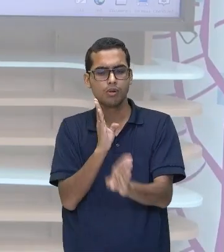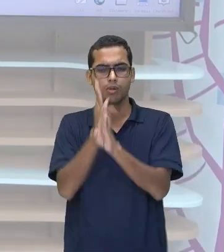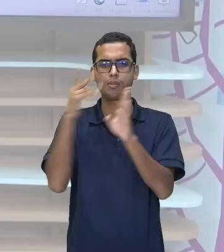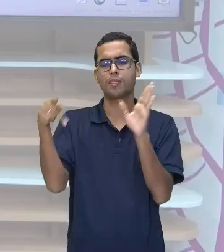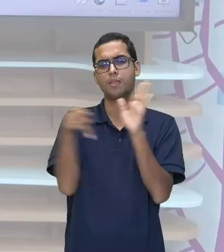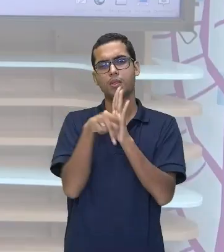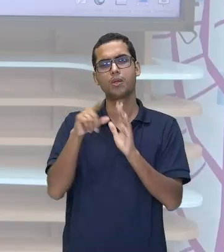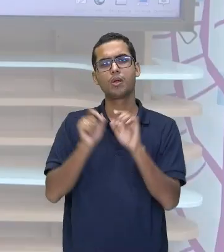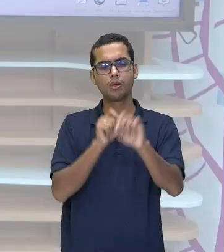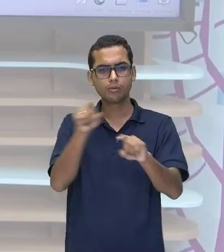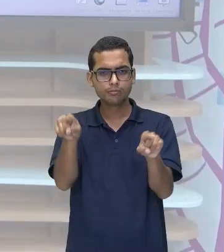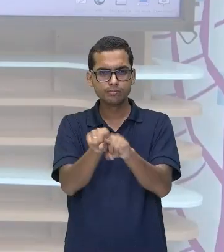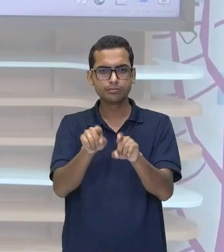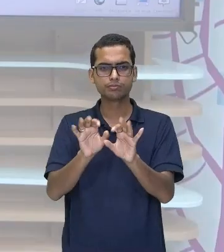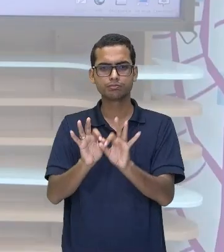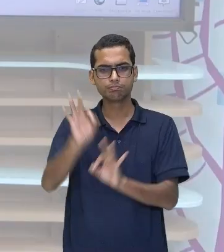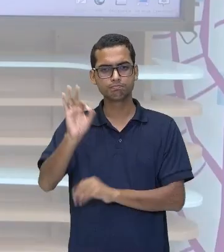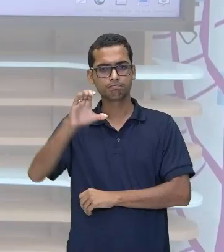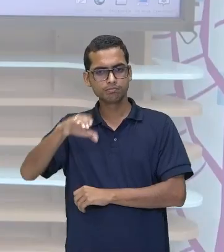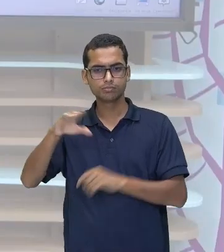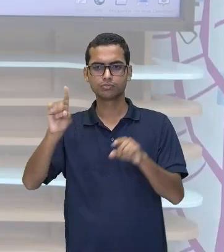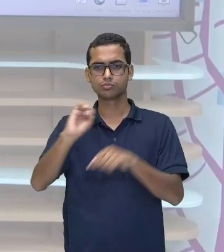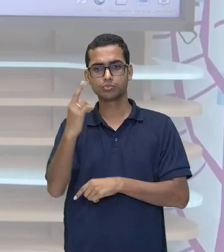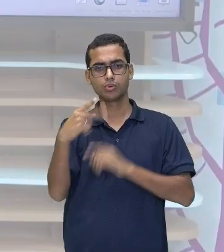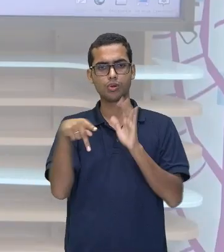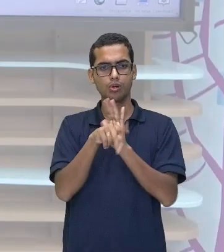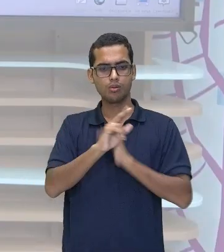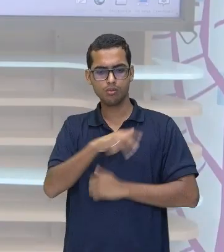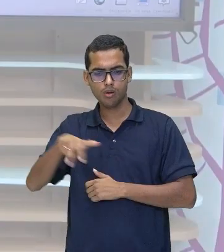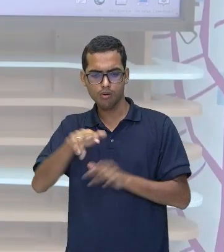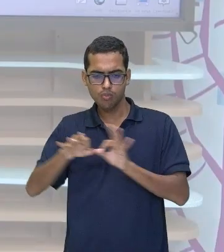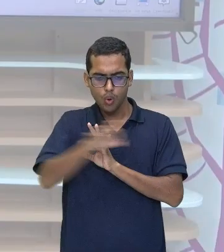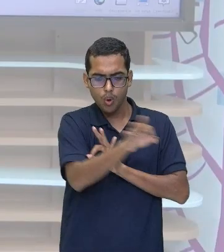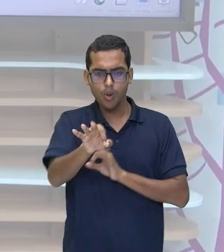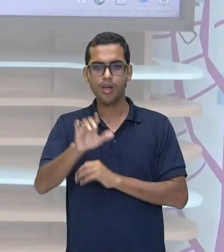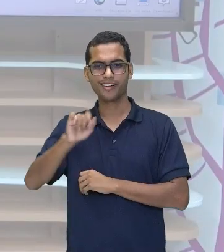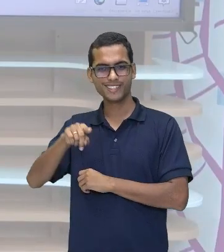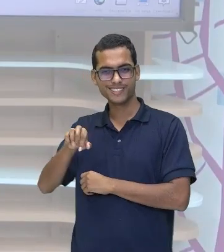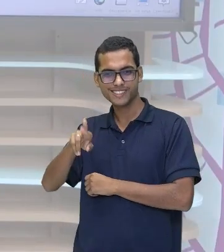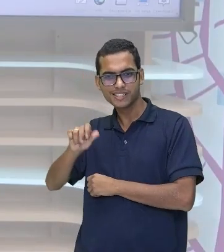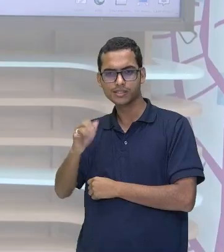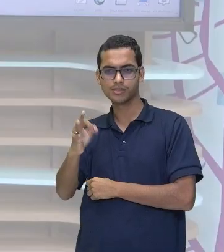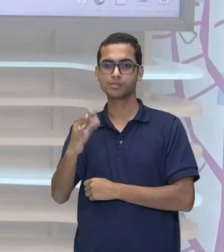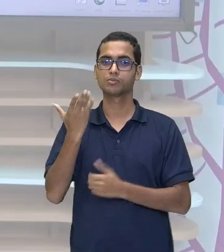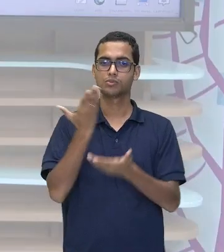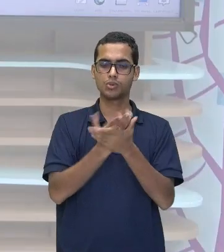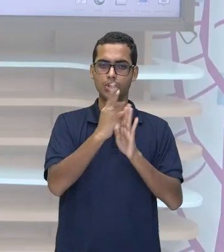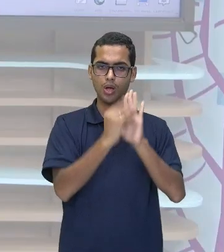né? Ou no percurso que a Andrea fez. Tá certo, pessoal? Então, esse aí foi